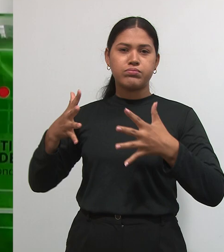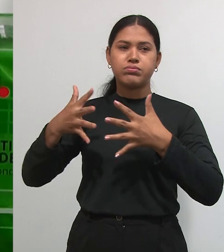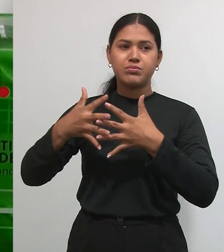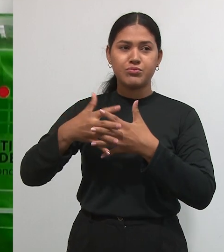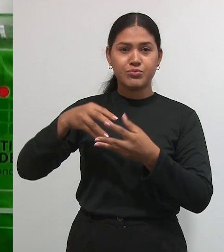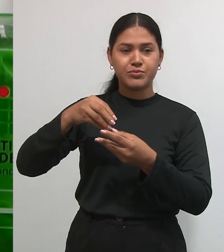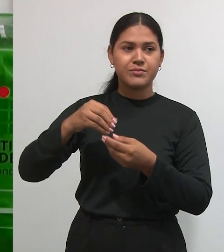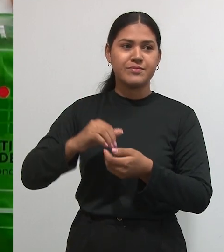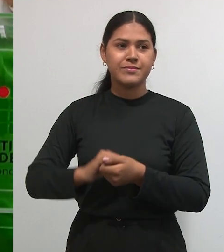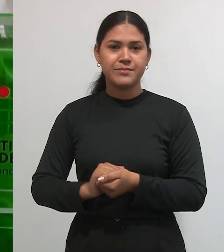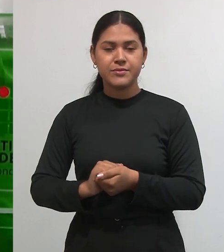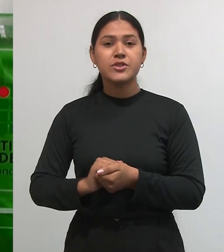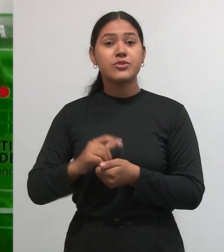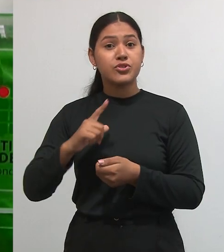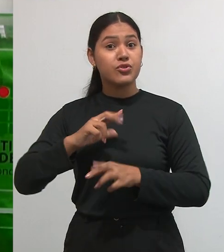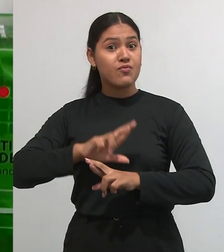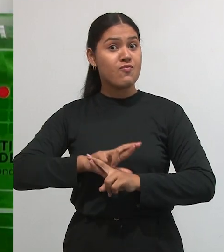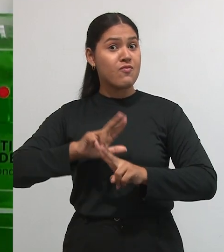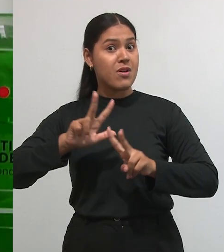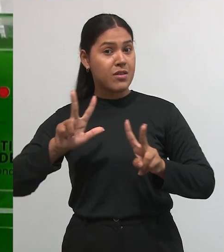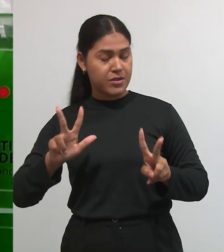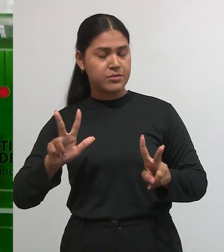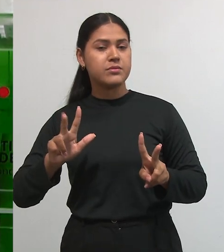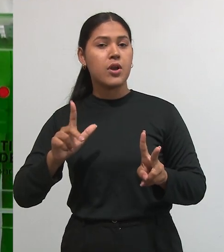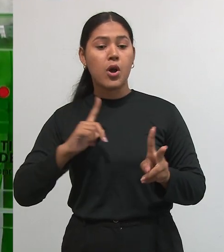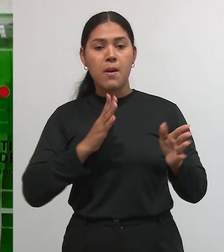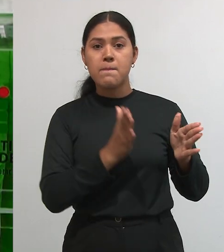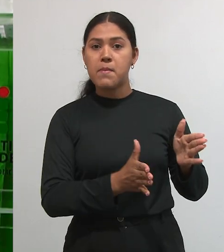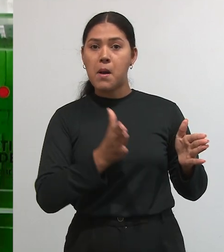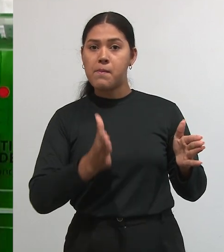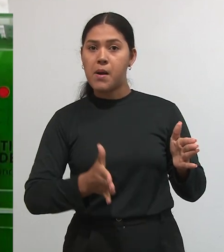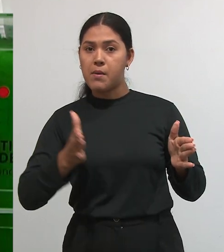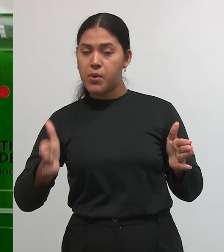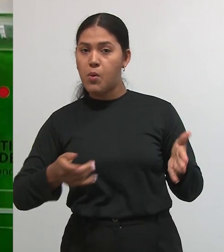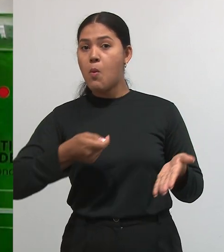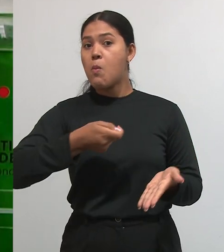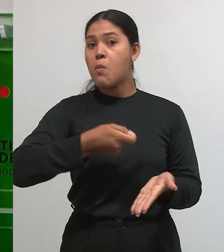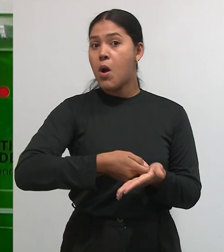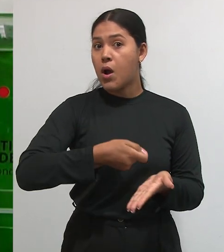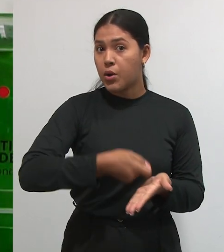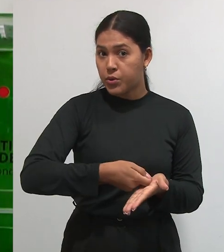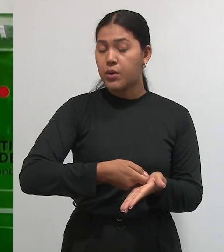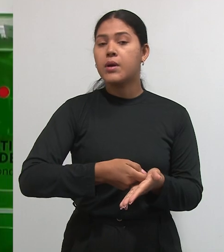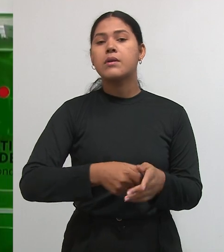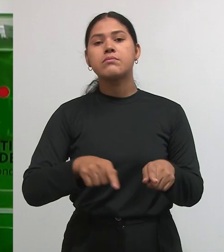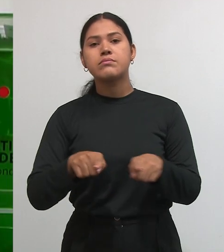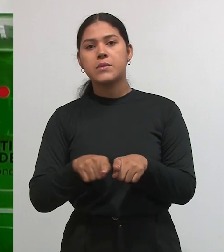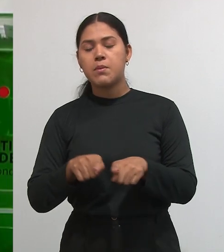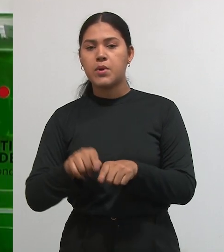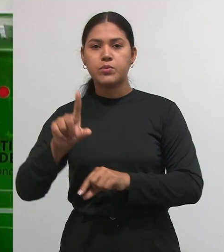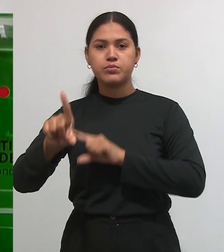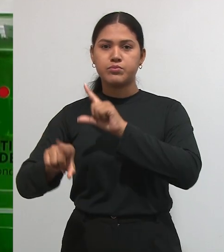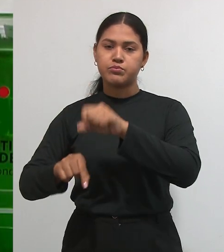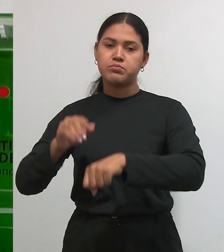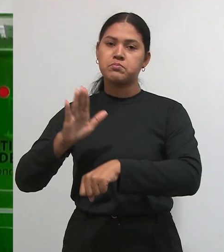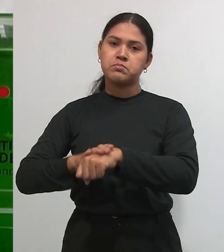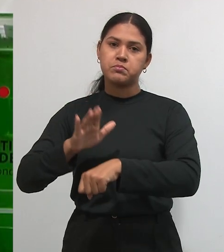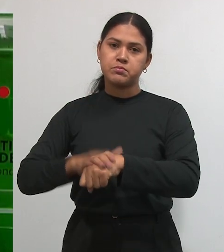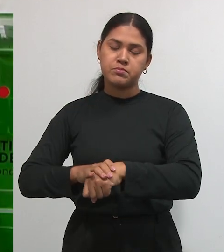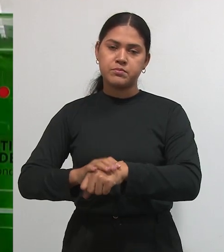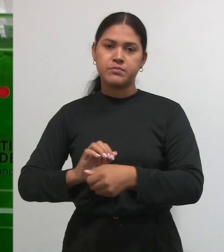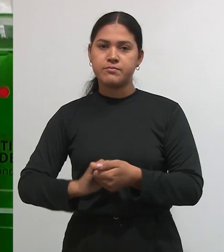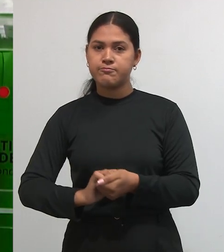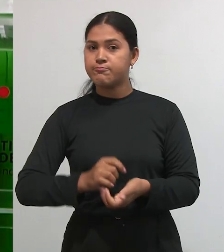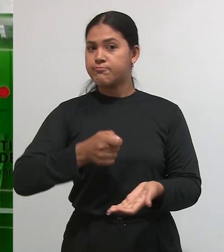integral, era totalmente diferente. Agora, né, ele é dividido em quê? Em obrigatório e facultativo. Ele é